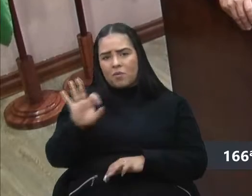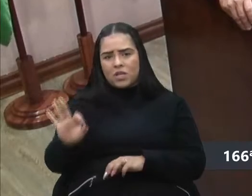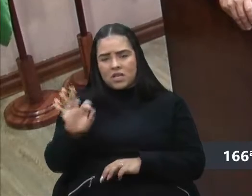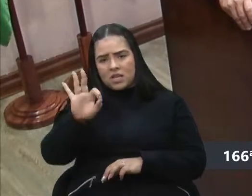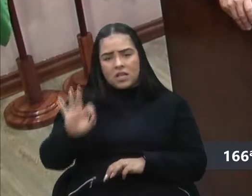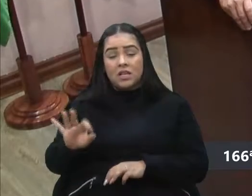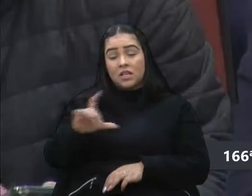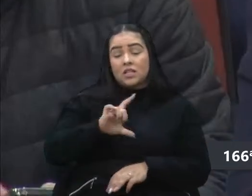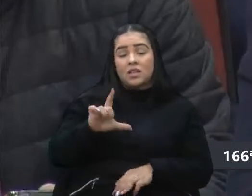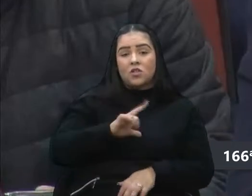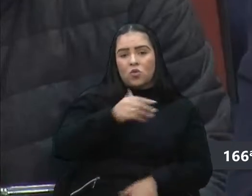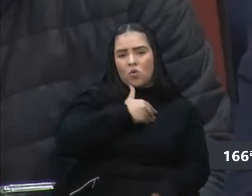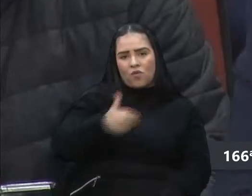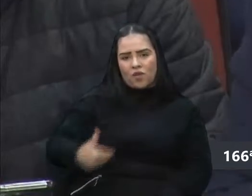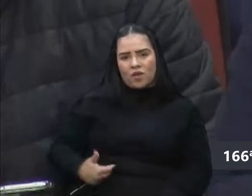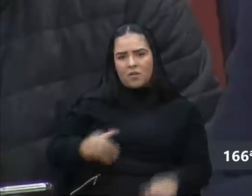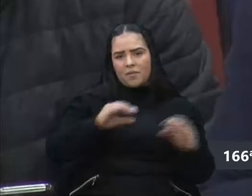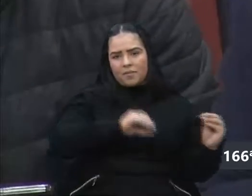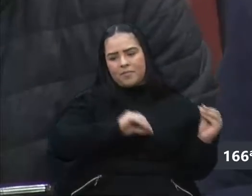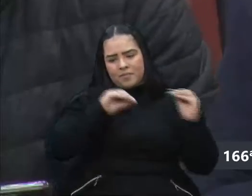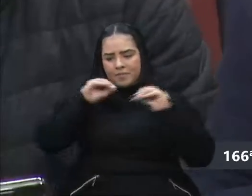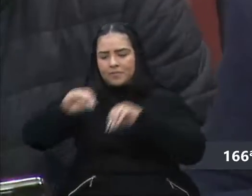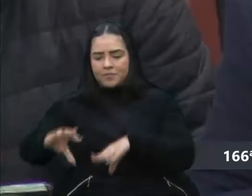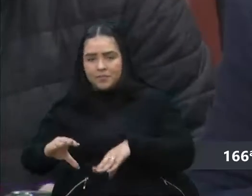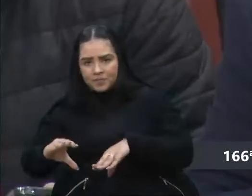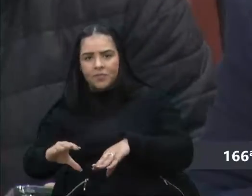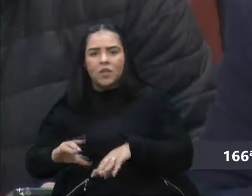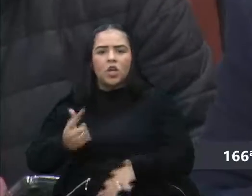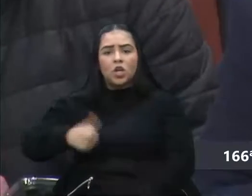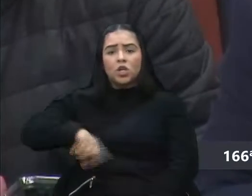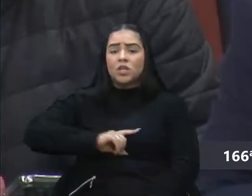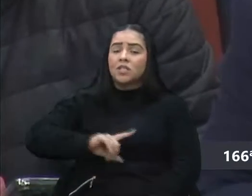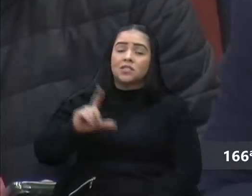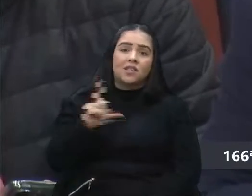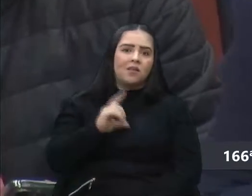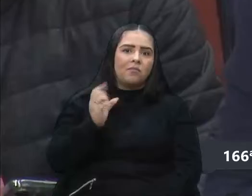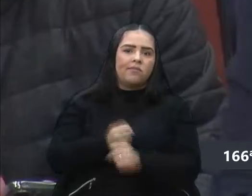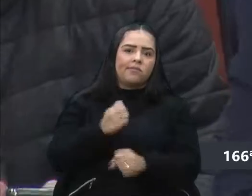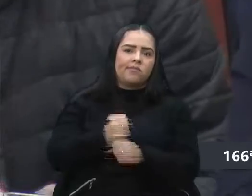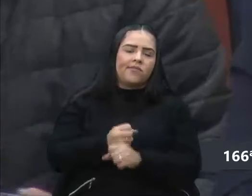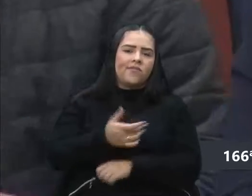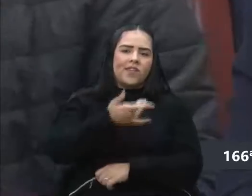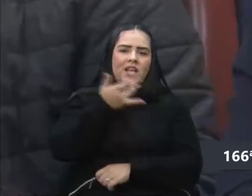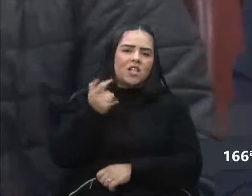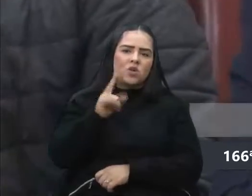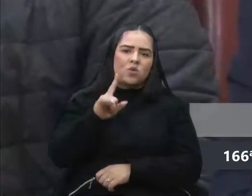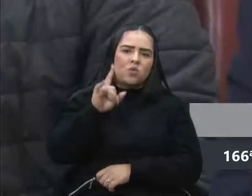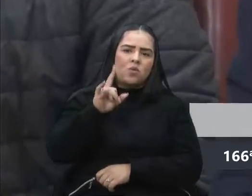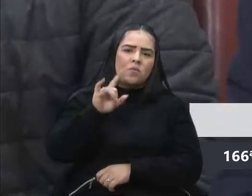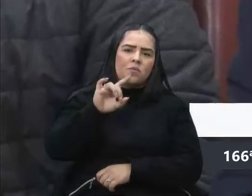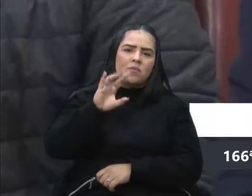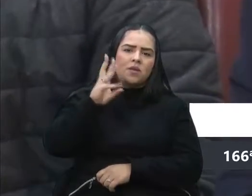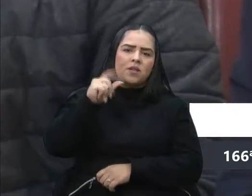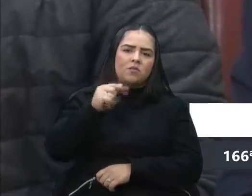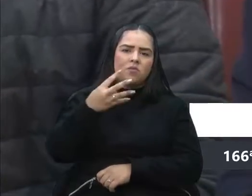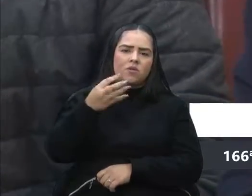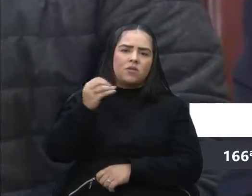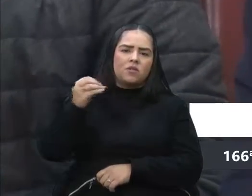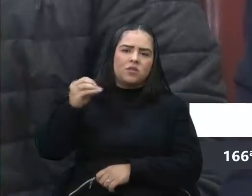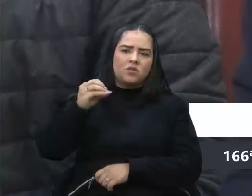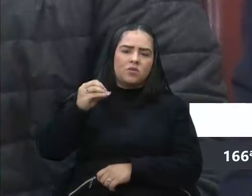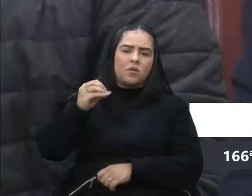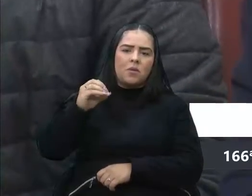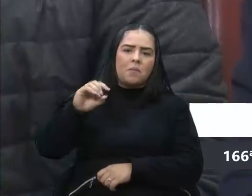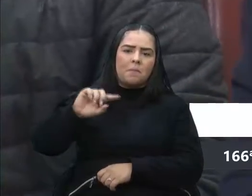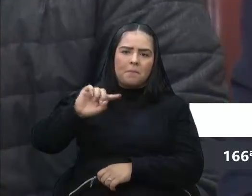passada para esse nosso governo pagar, nós teríamos sim uma conta aqui bem fácil de 1.400.000 de